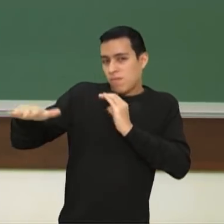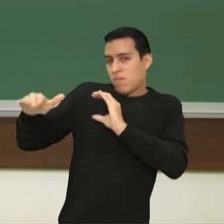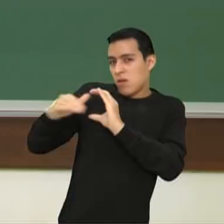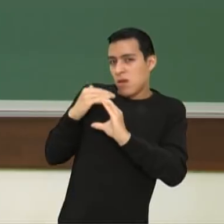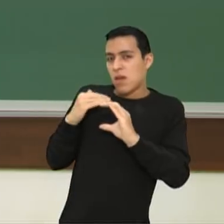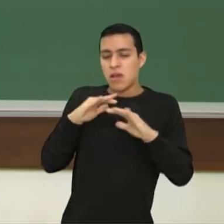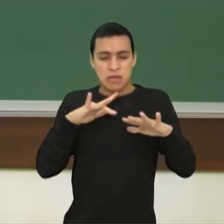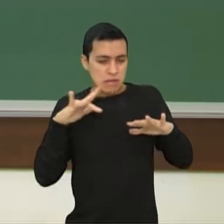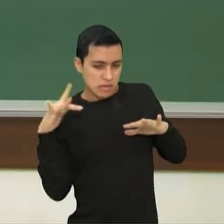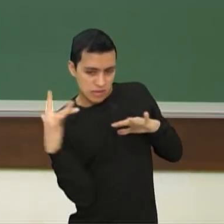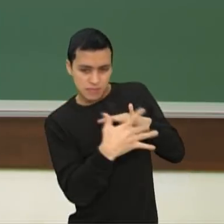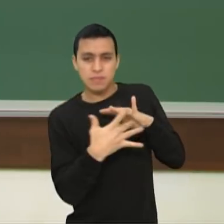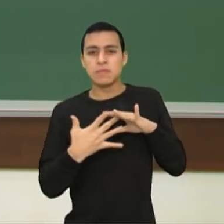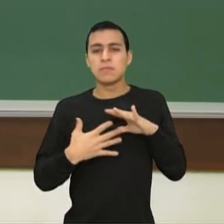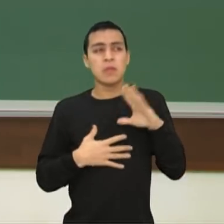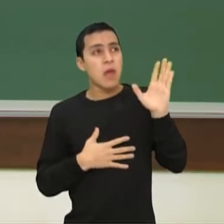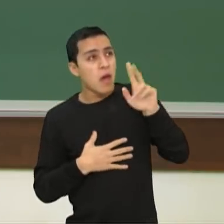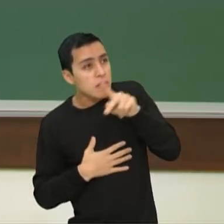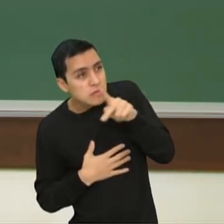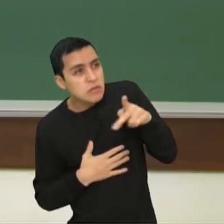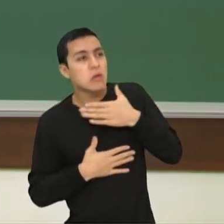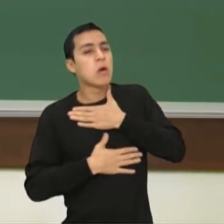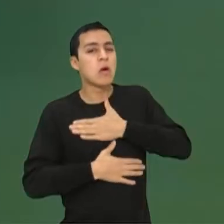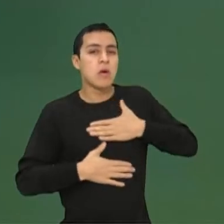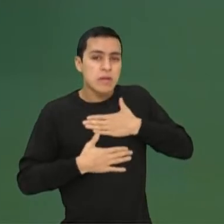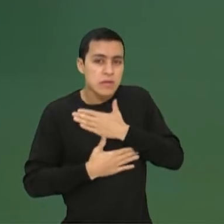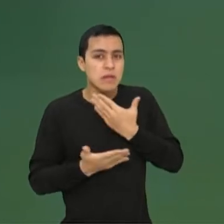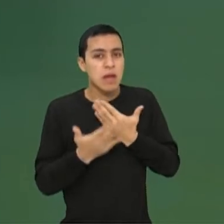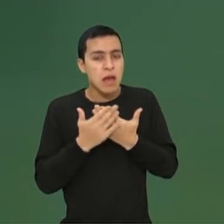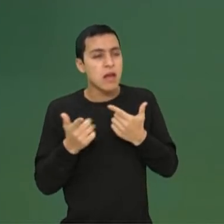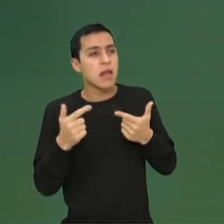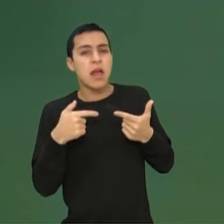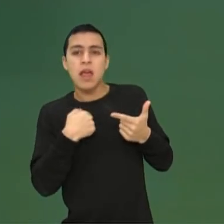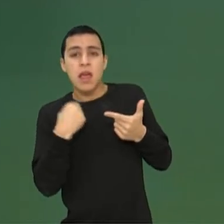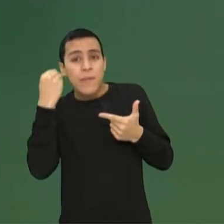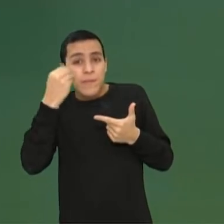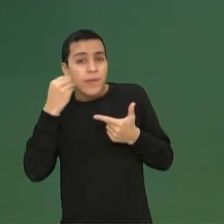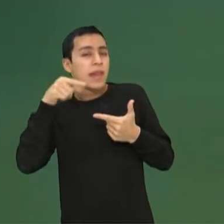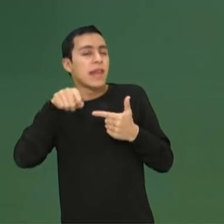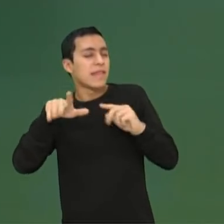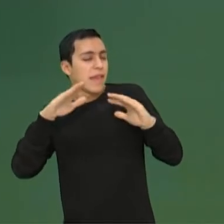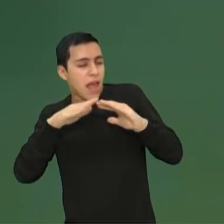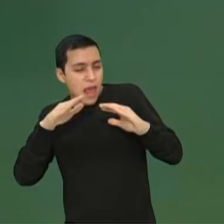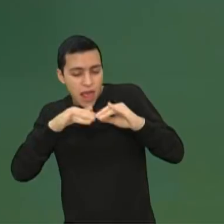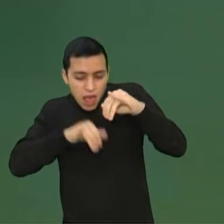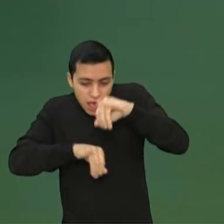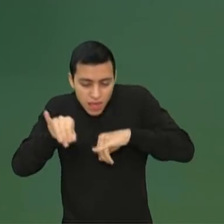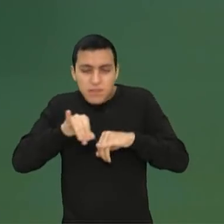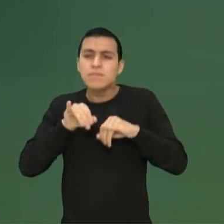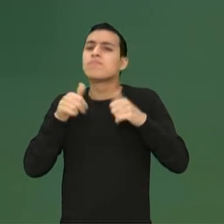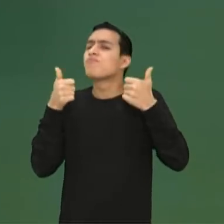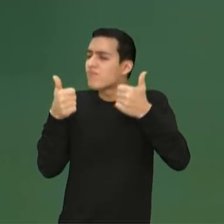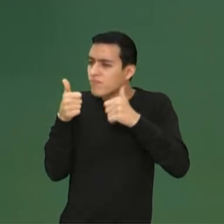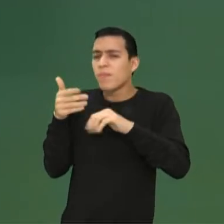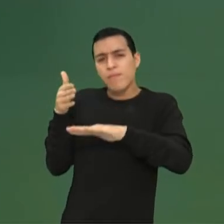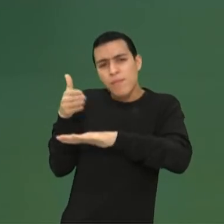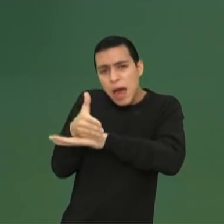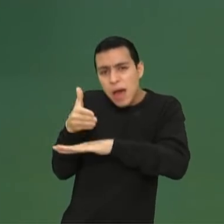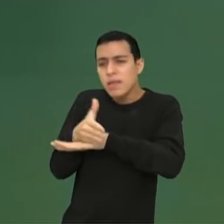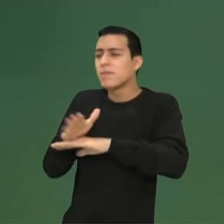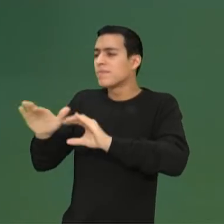pelas mídias sociais falando: Fabiana, eu estou gostando da aula, eu fiz a experiência. Participem, mandem